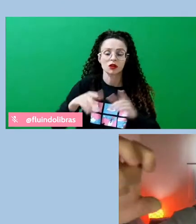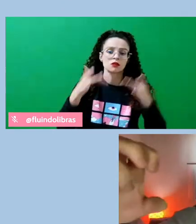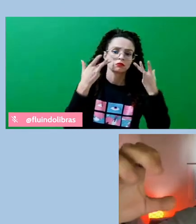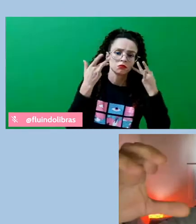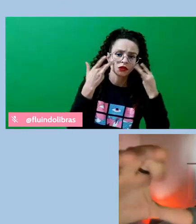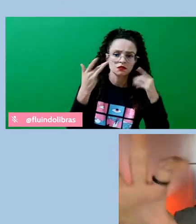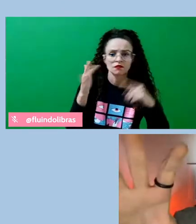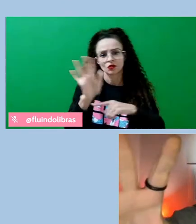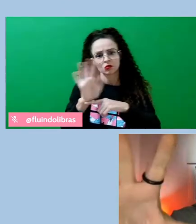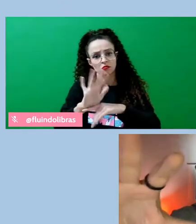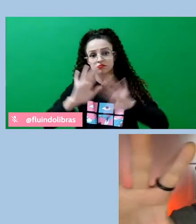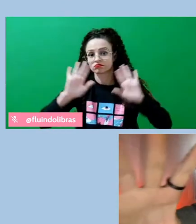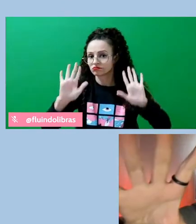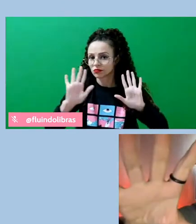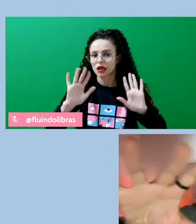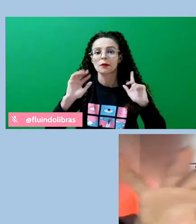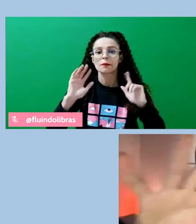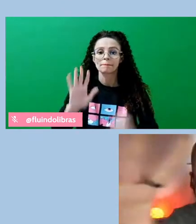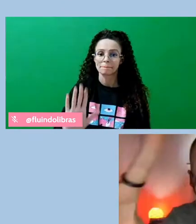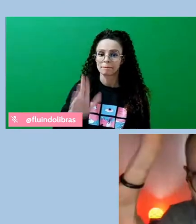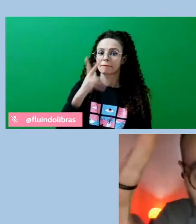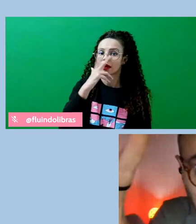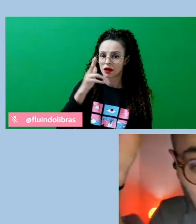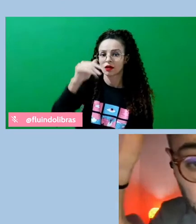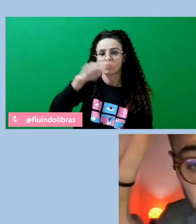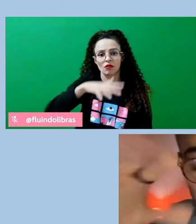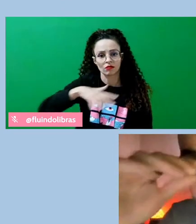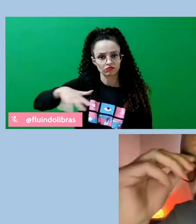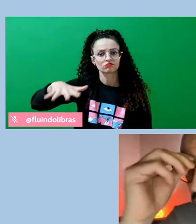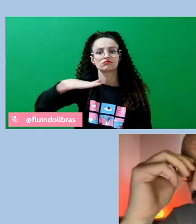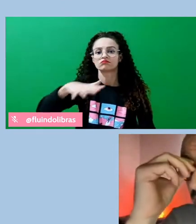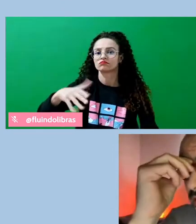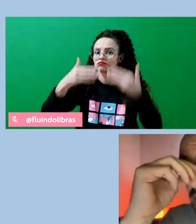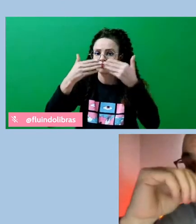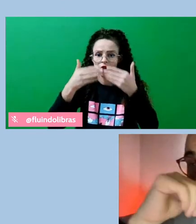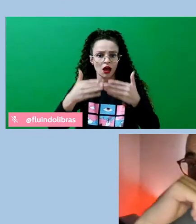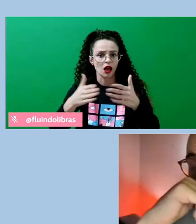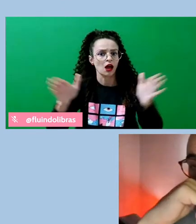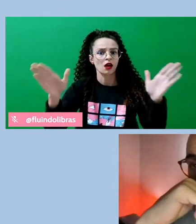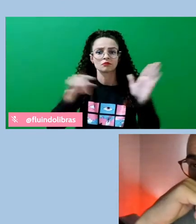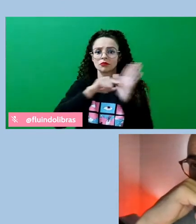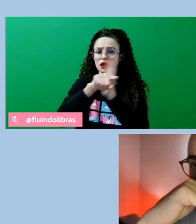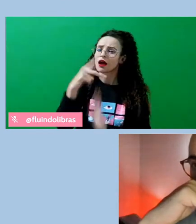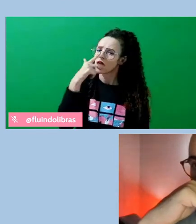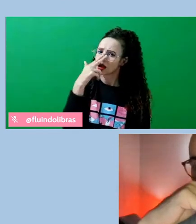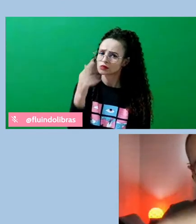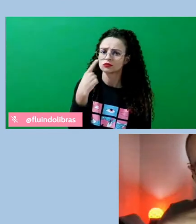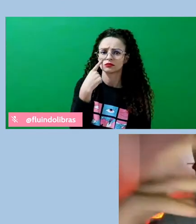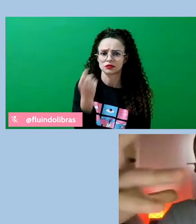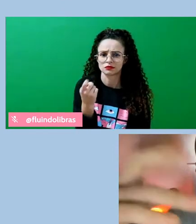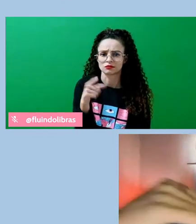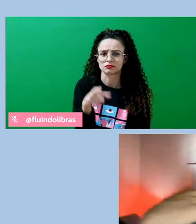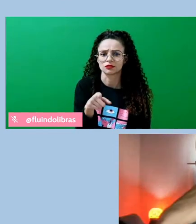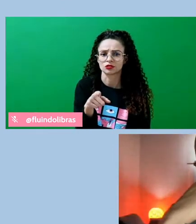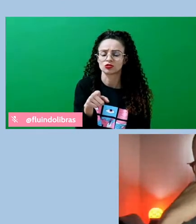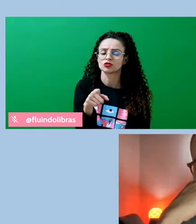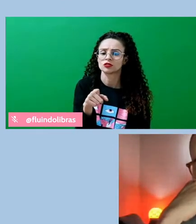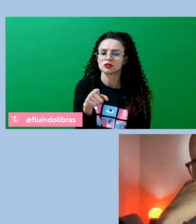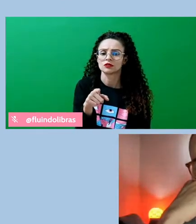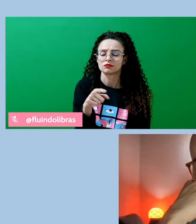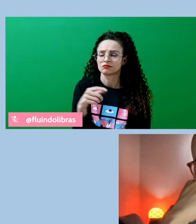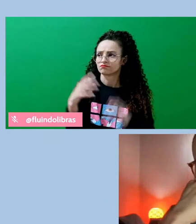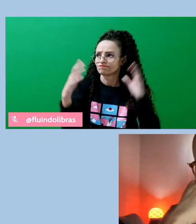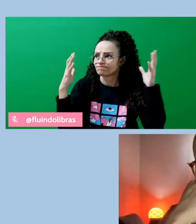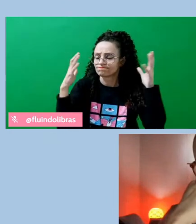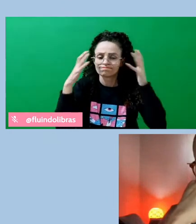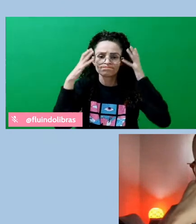for. Mas eu acho que é um campo que está totalmente aberto para pesquisa. Eu acho tão interessante como, no meio desse horror todo que tem